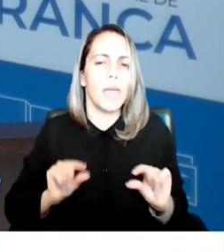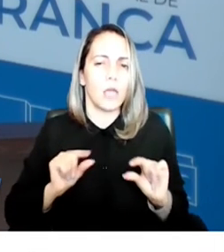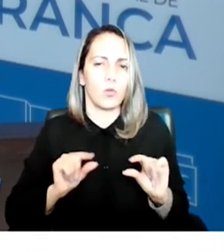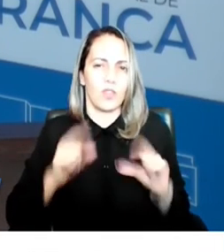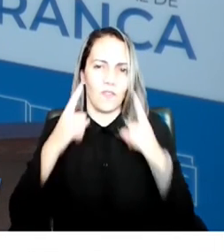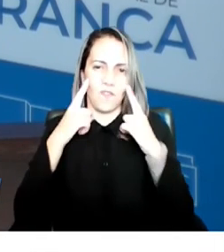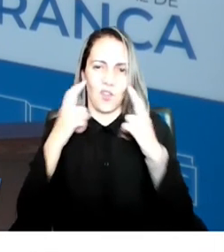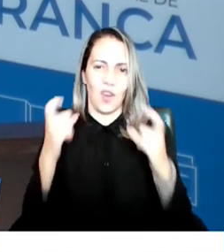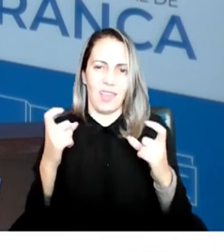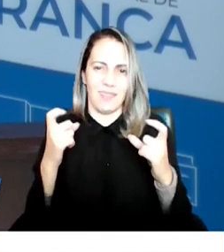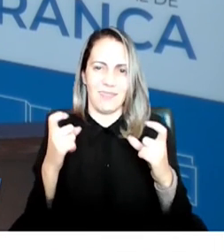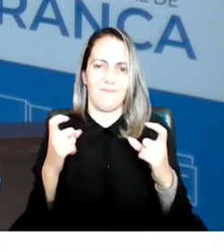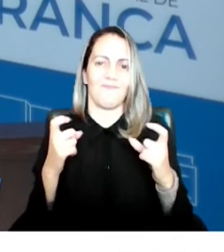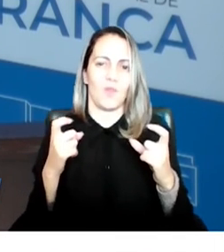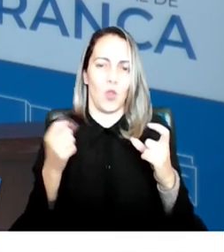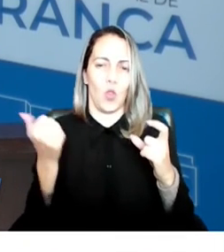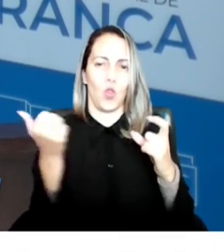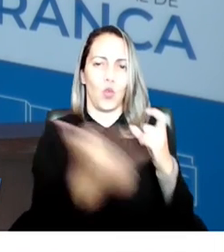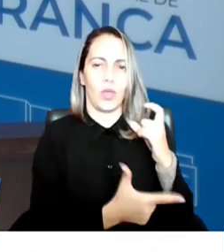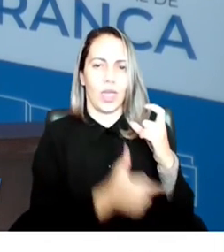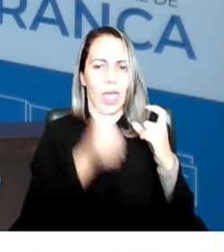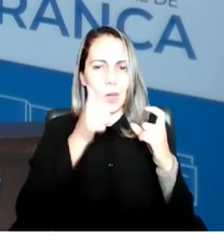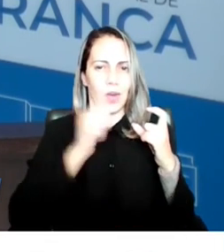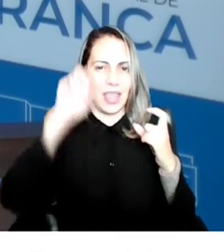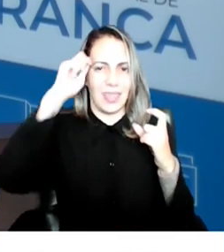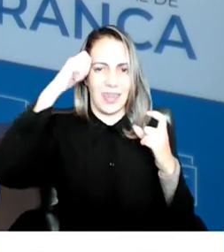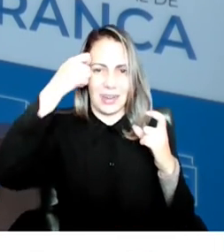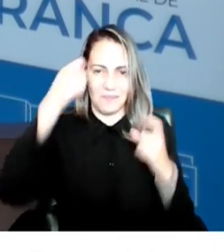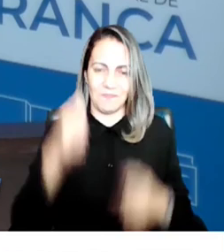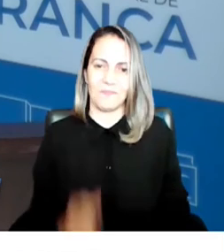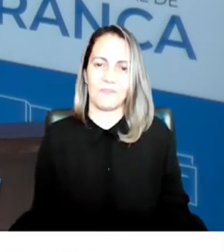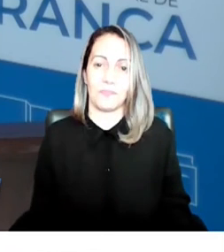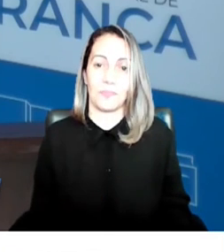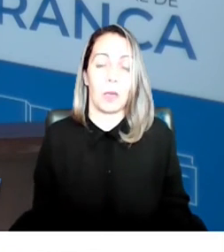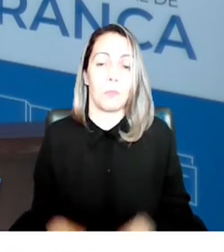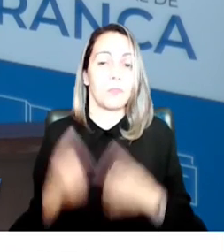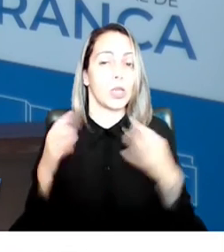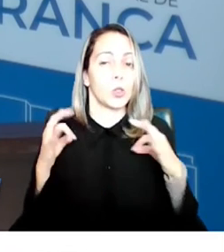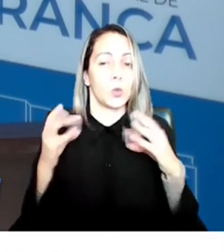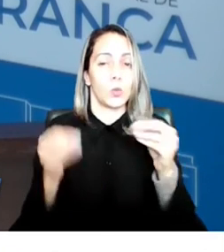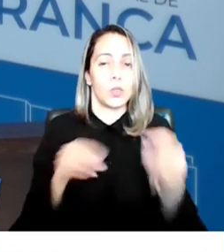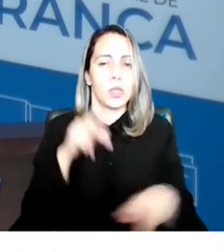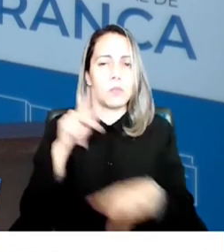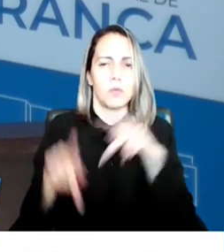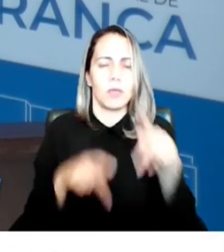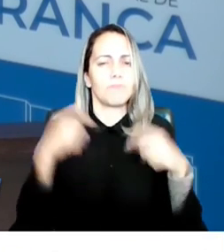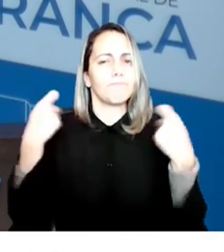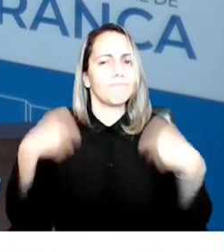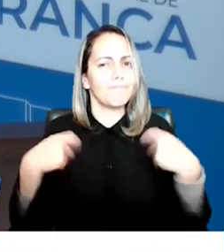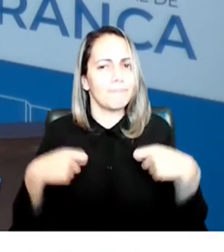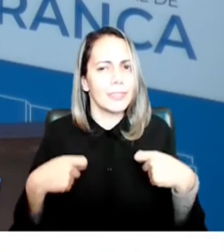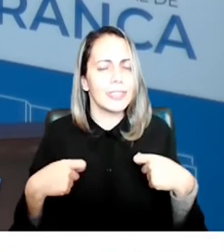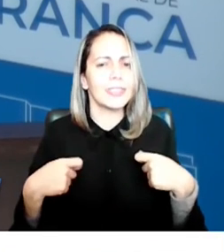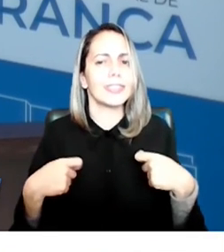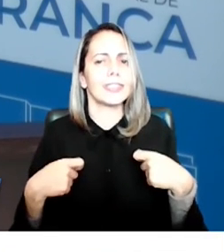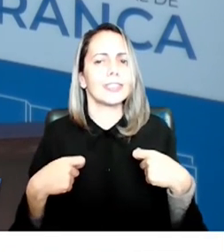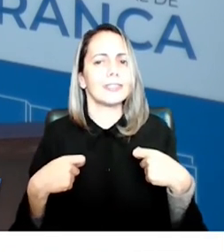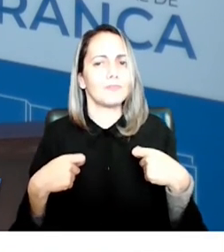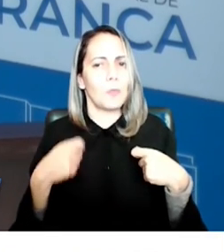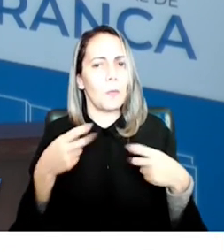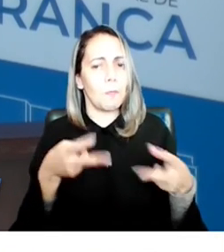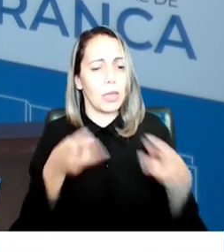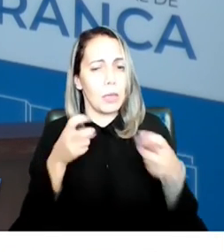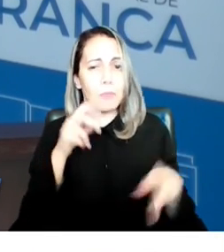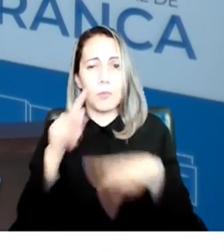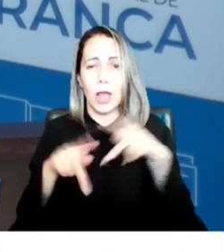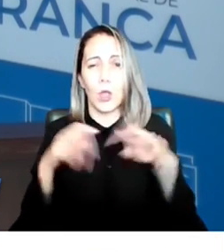outras, mas que toda a população está desesperada a ponto de muitas vezes desistir